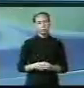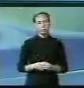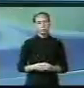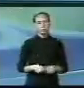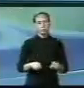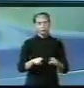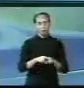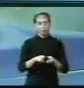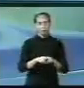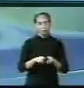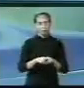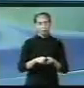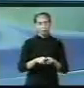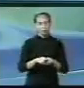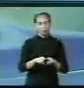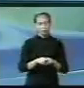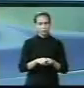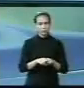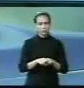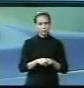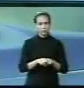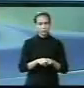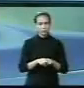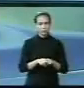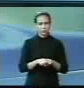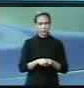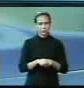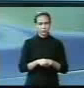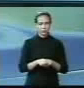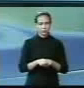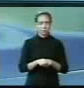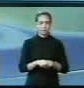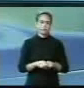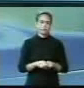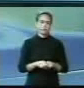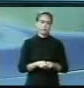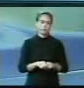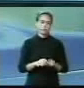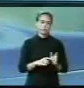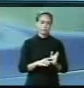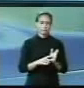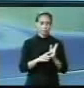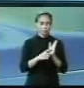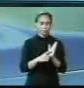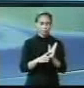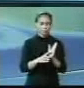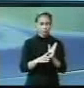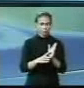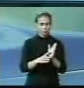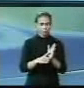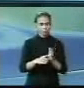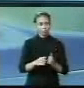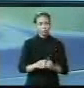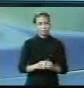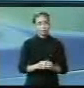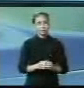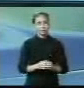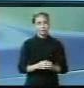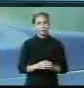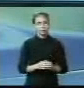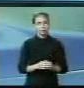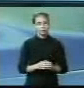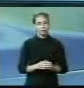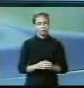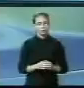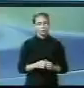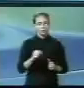também nós vamos tentar exemplificar através de situações práticas do dia a dia, situações em que seja desejável a